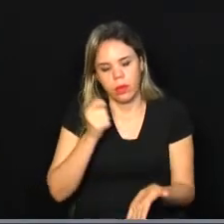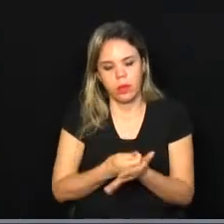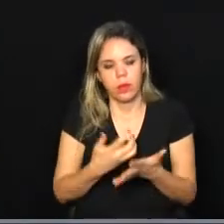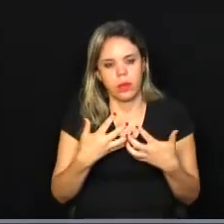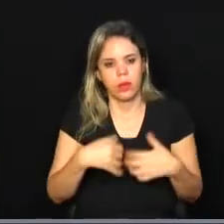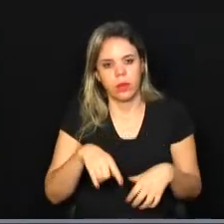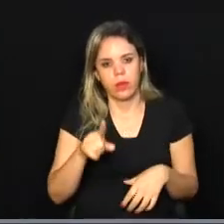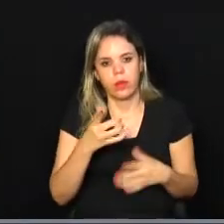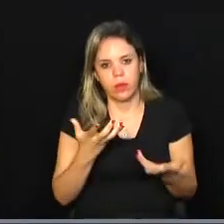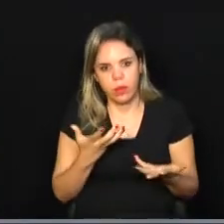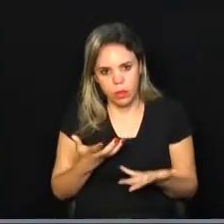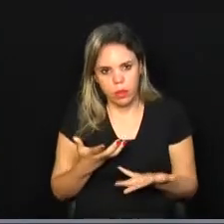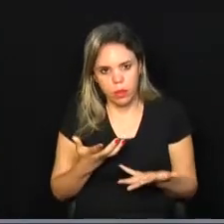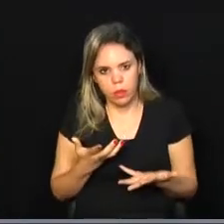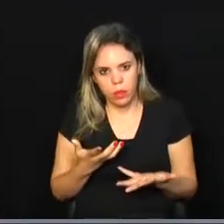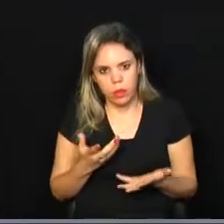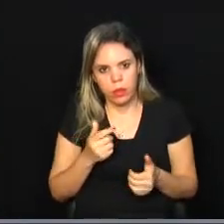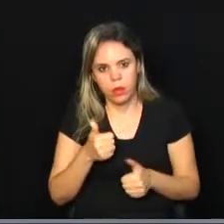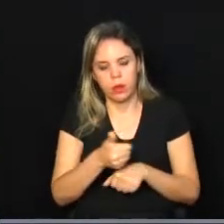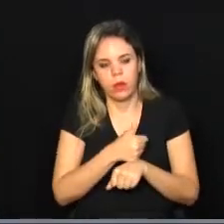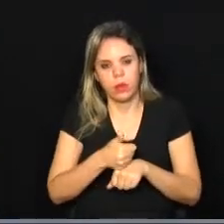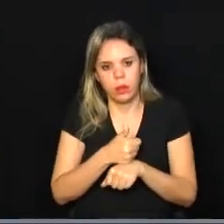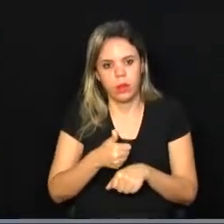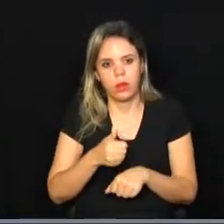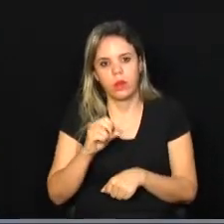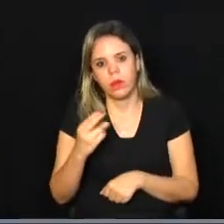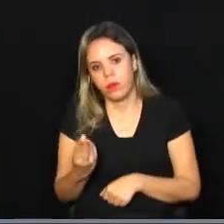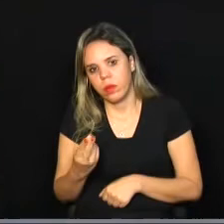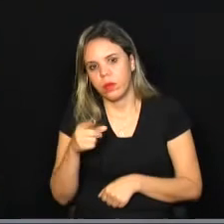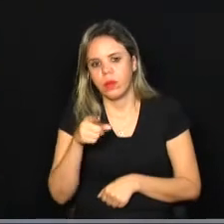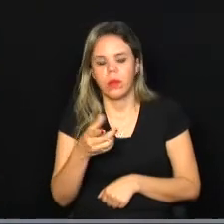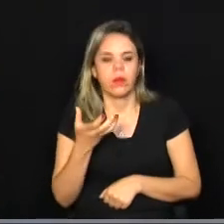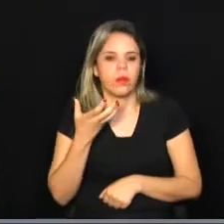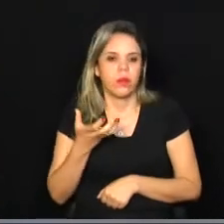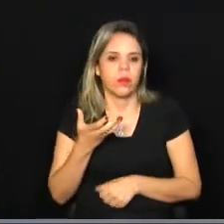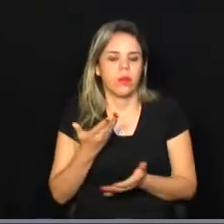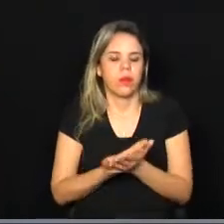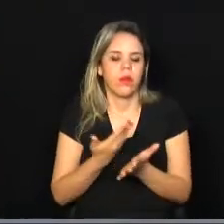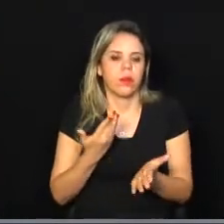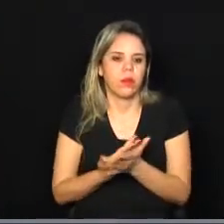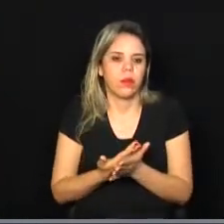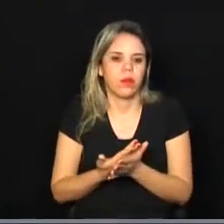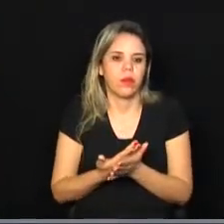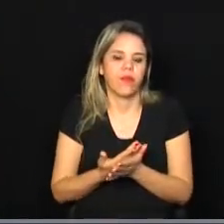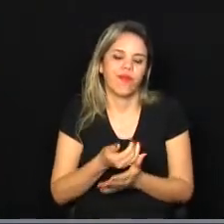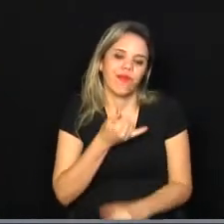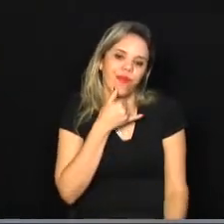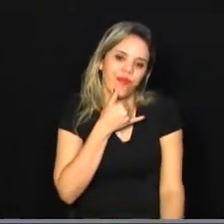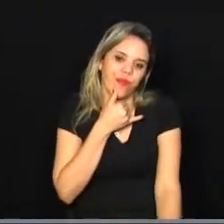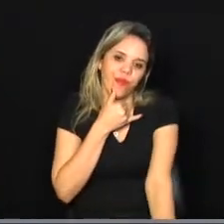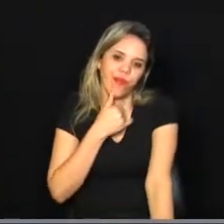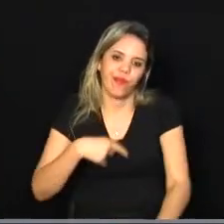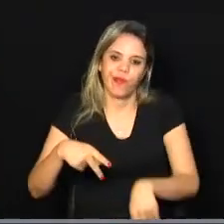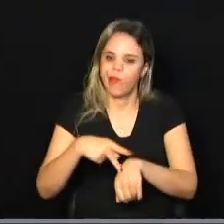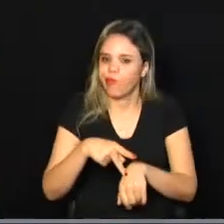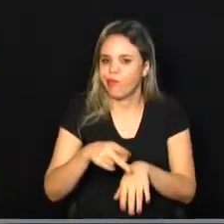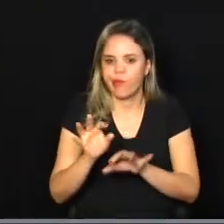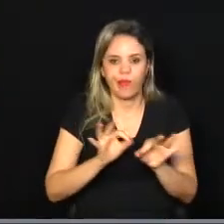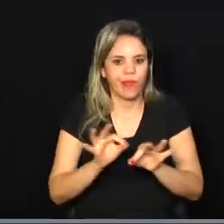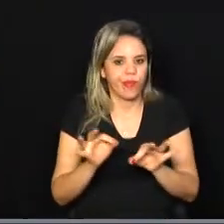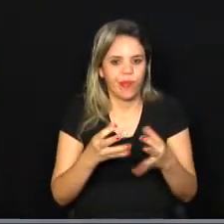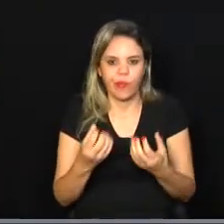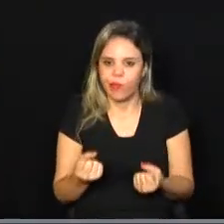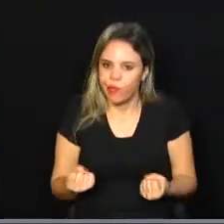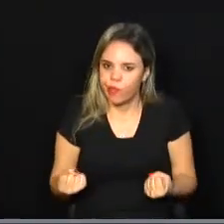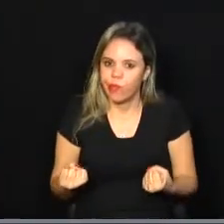você vai querer seguir carreira ou se você vai querer estudar. Lamentavelmente, o país ainda não está preparado